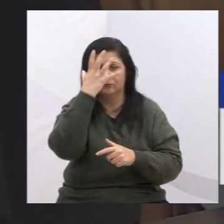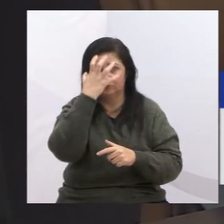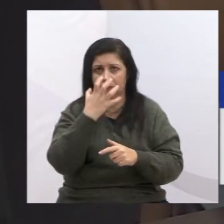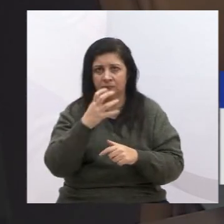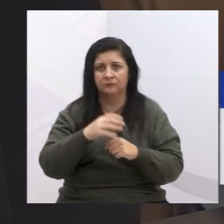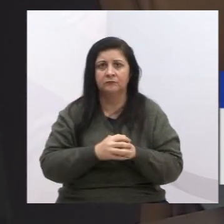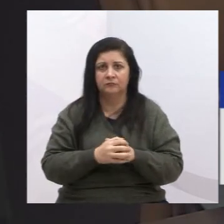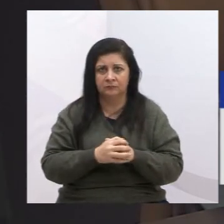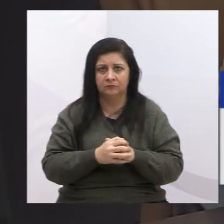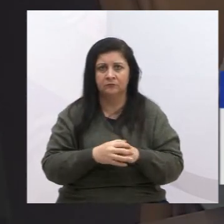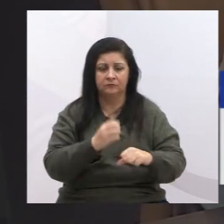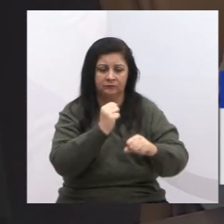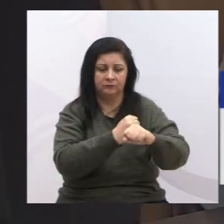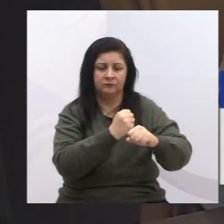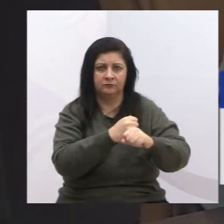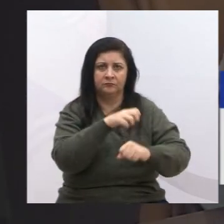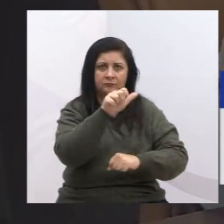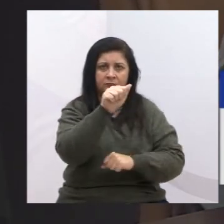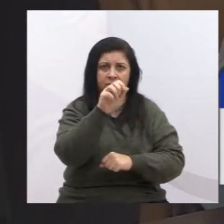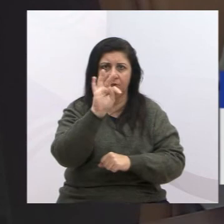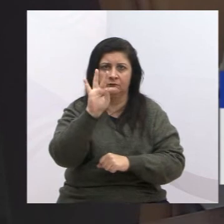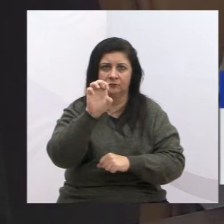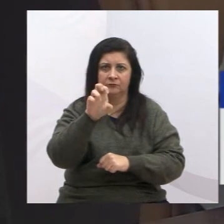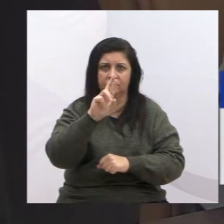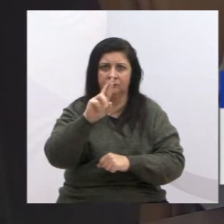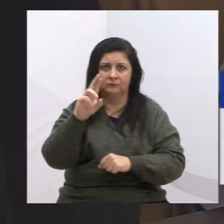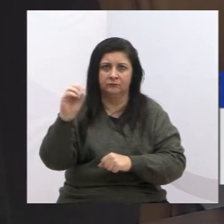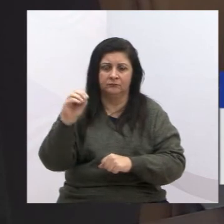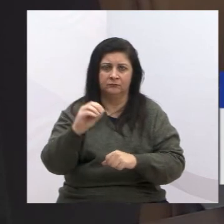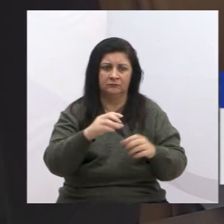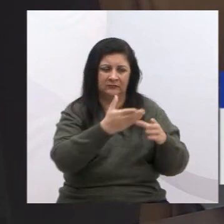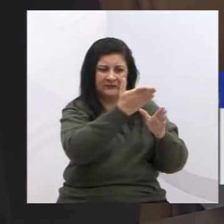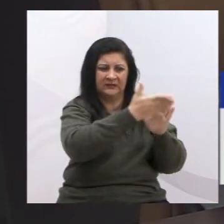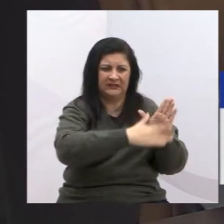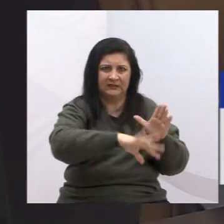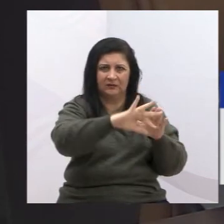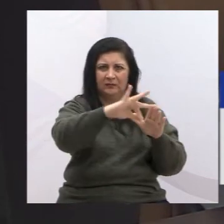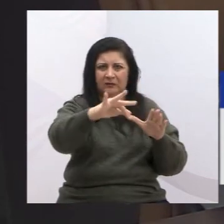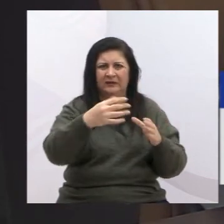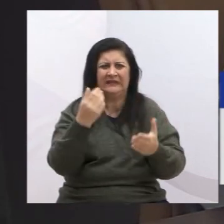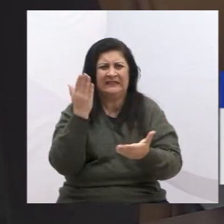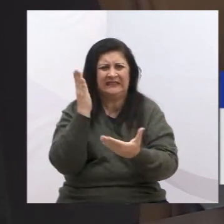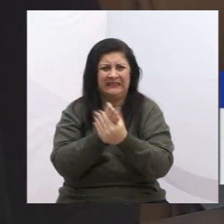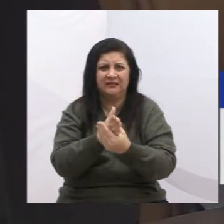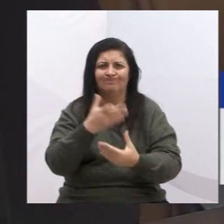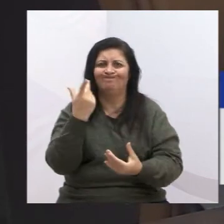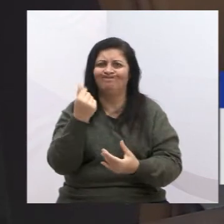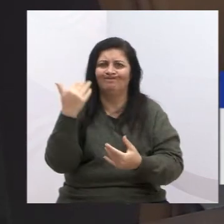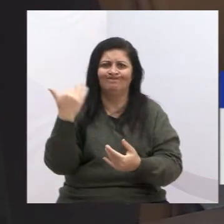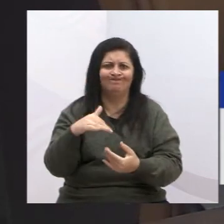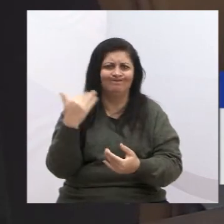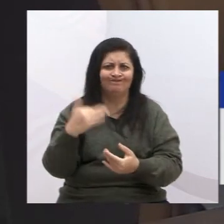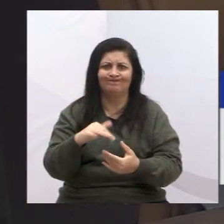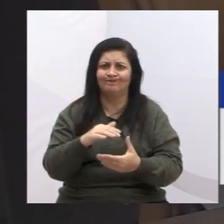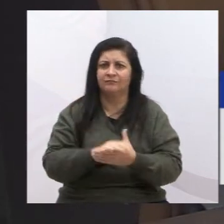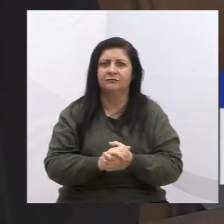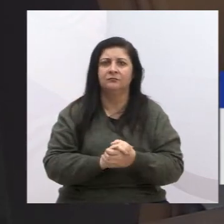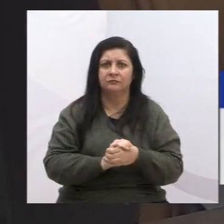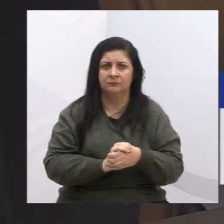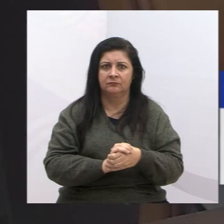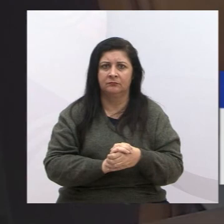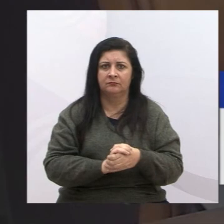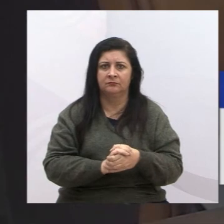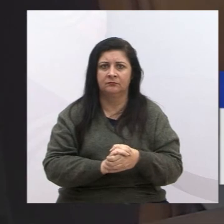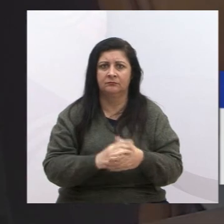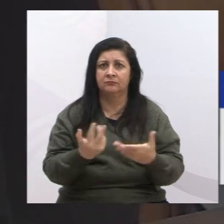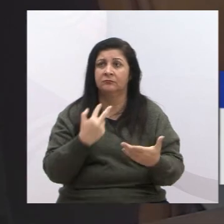dimensionamento da construção do aterro sanitário, que sangra os cofres públicos e não deixa com que